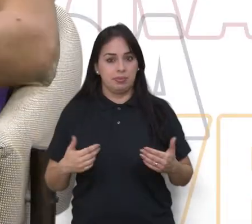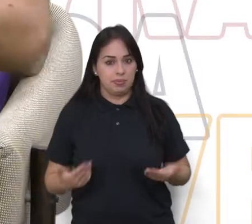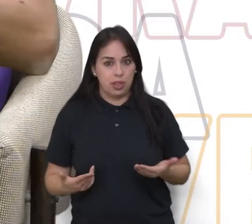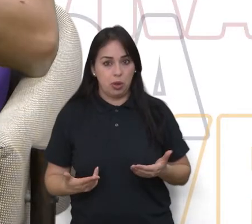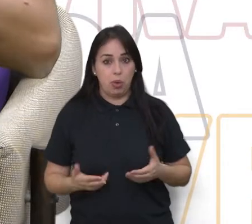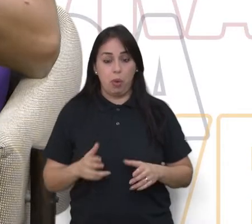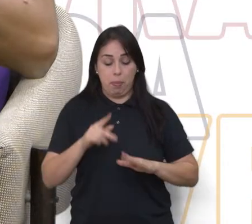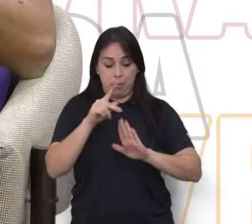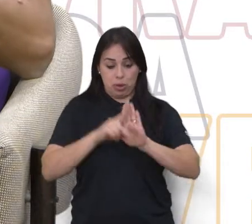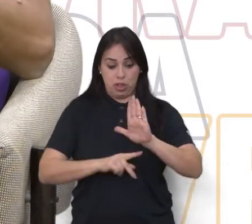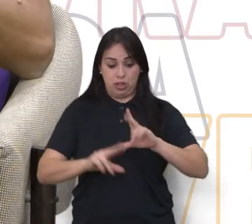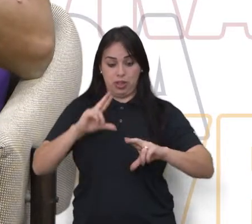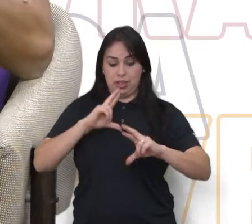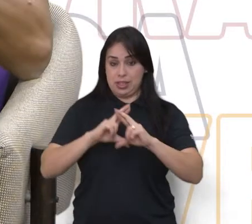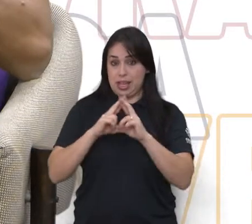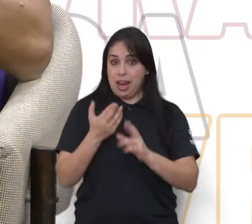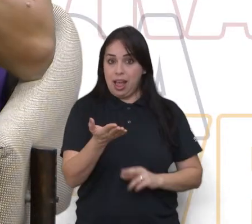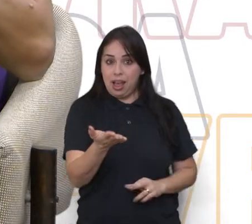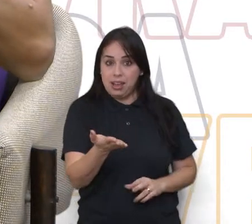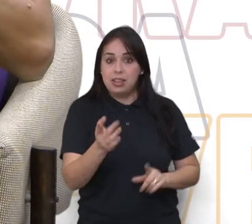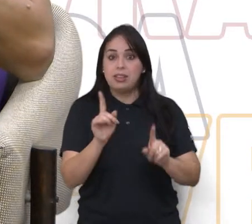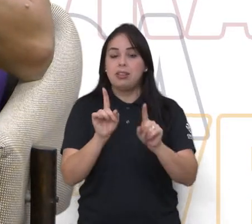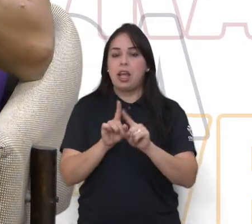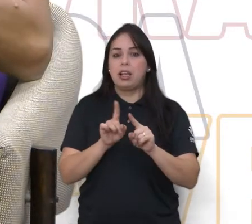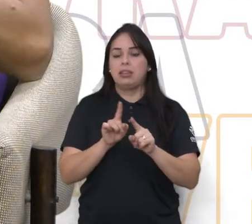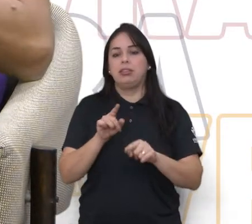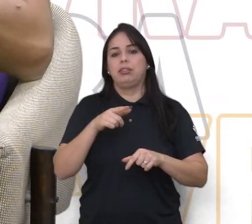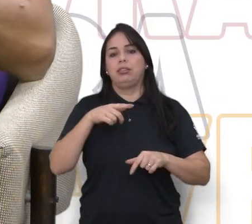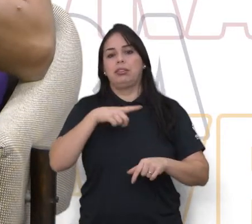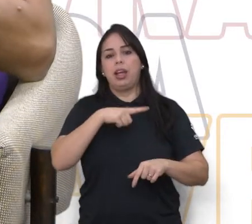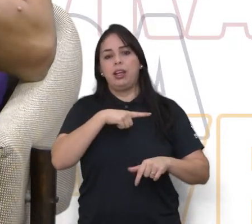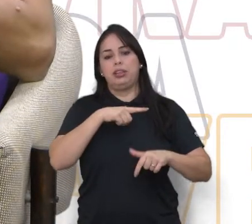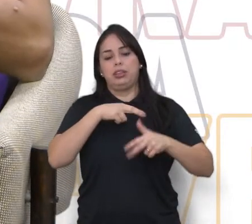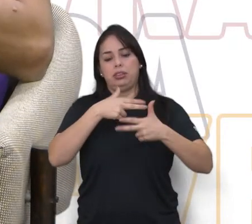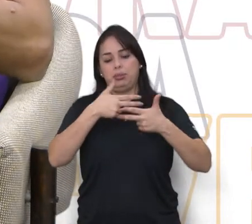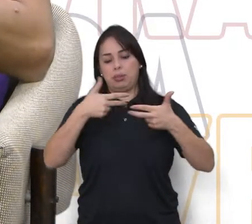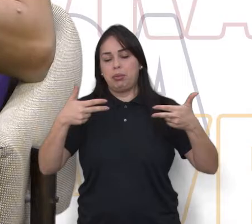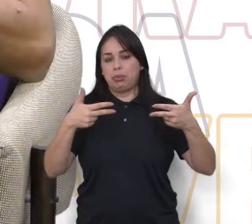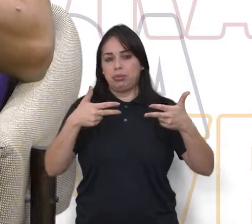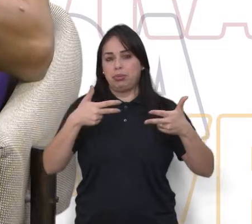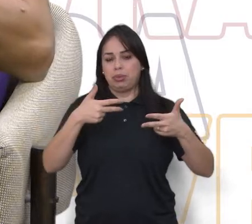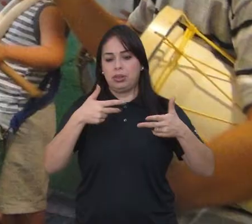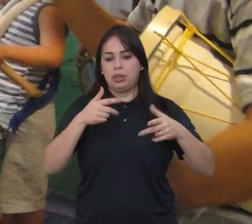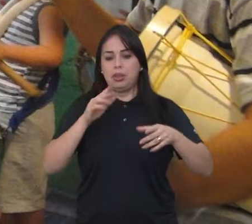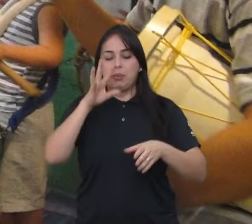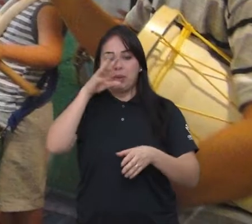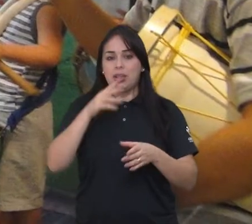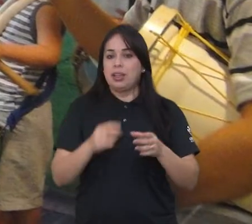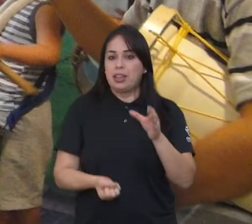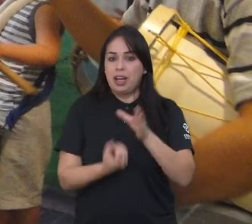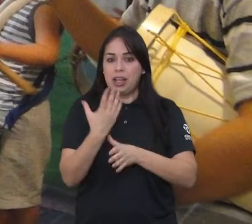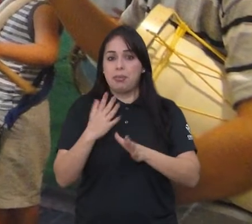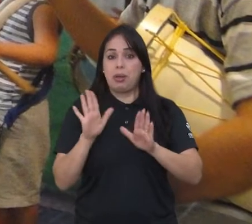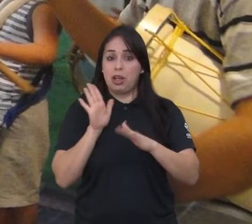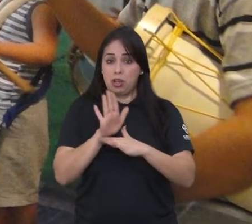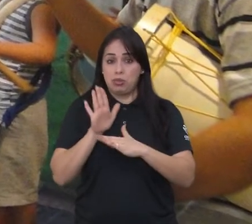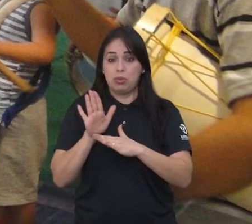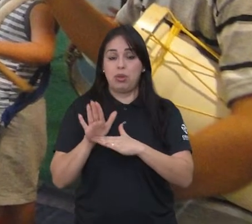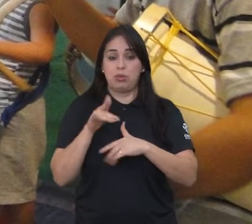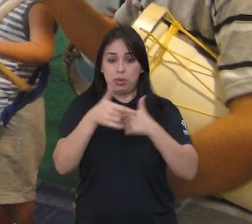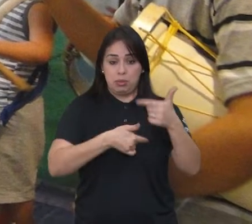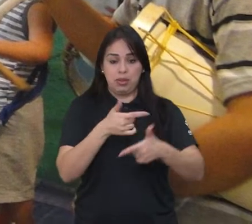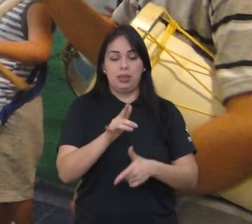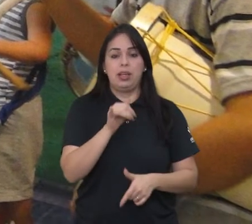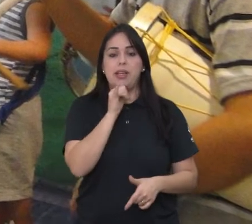O Reciclaí, ele tem diversos produtos que foram criados justamente para manter esses trabalhos. Os